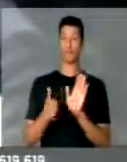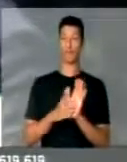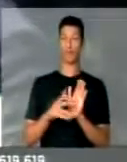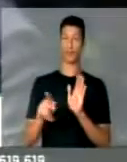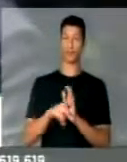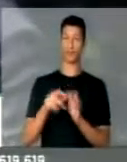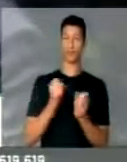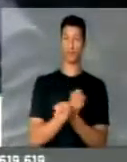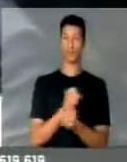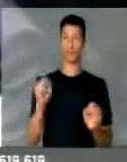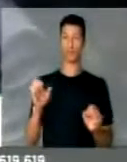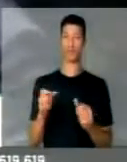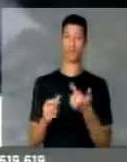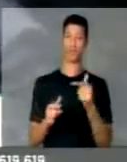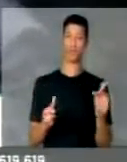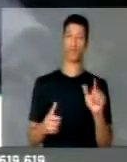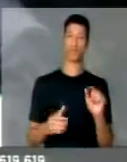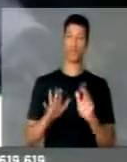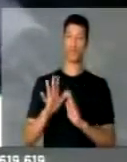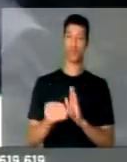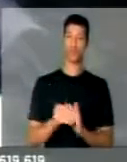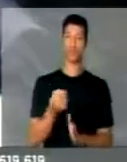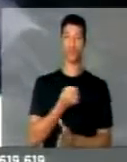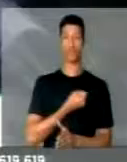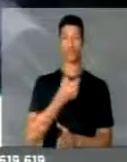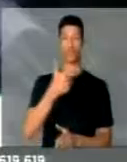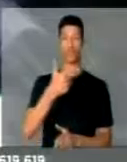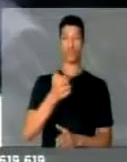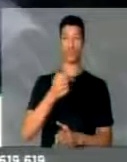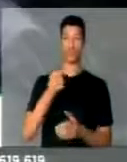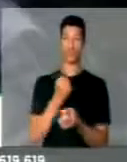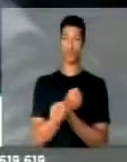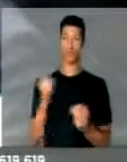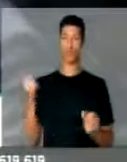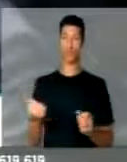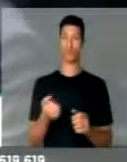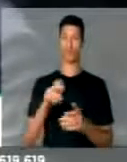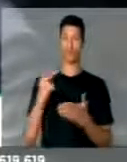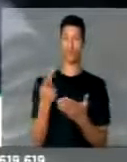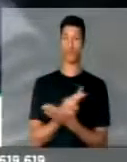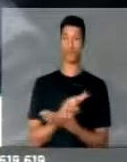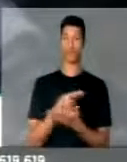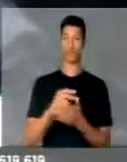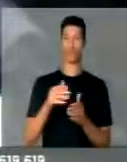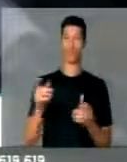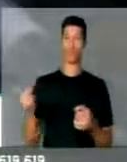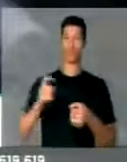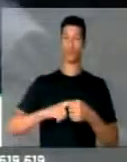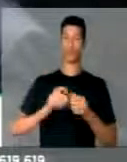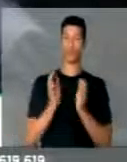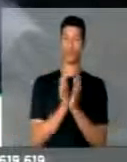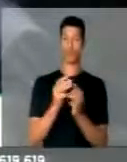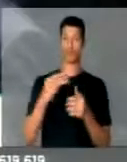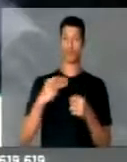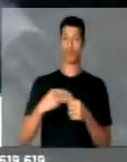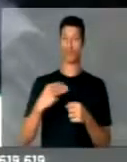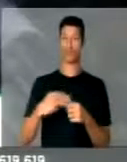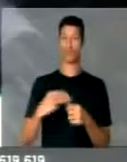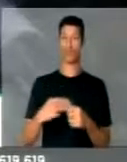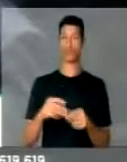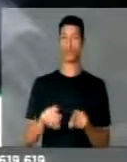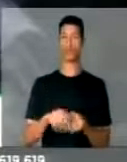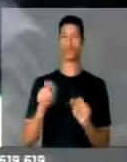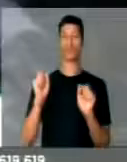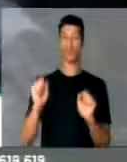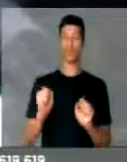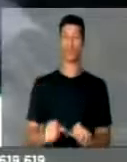da impossibilidade, que é a emenda de número 2, da impossibilidade de realização de convênio por parte dos municípios, que